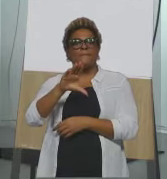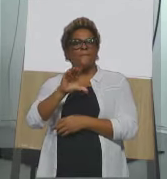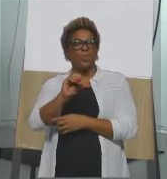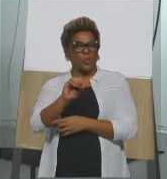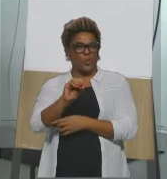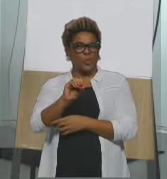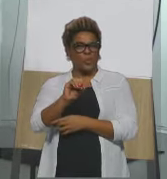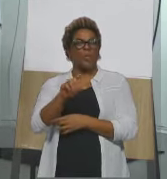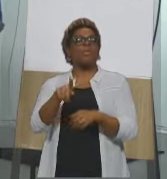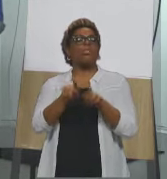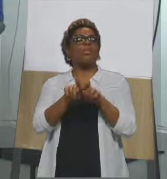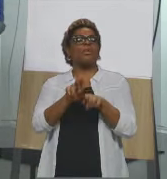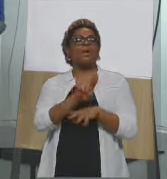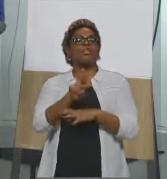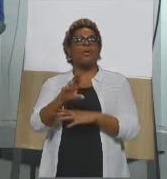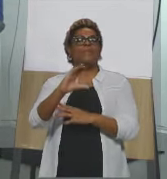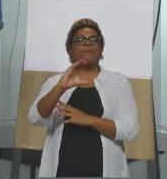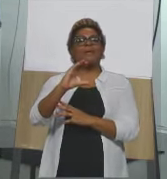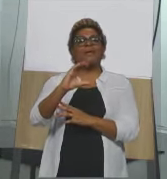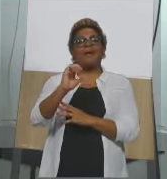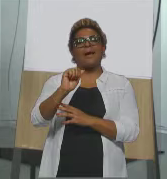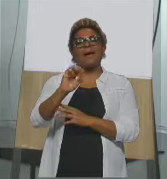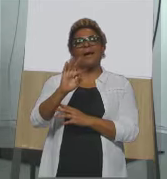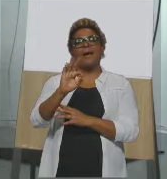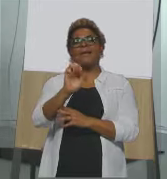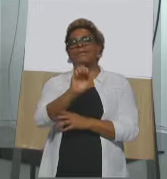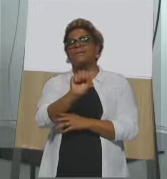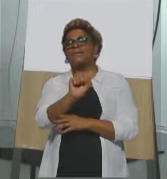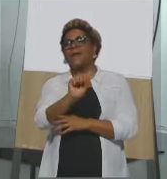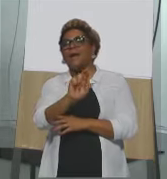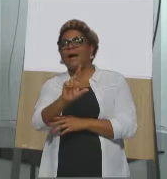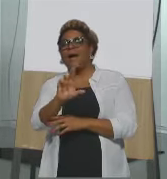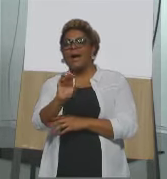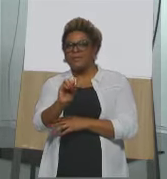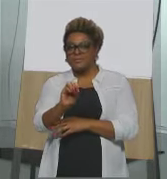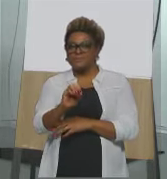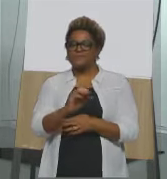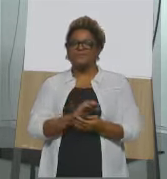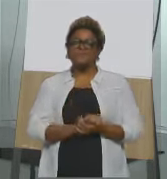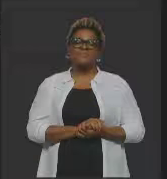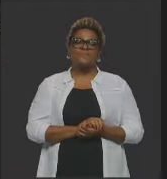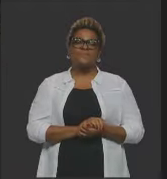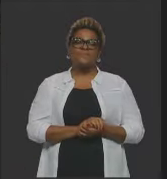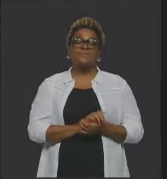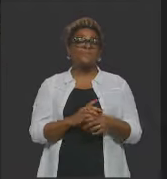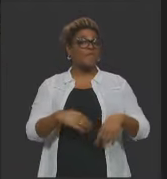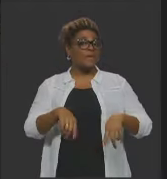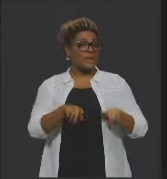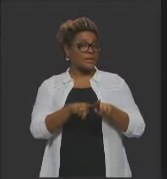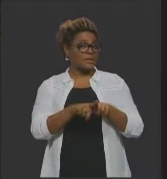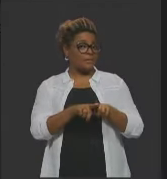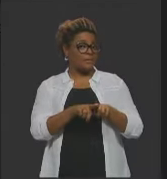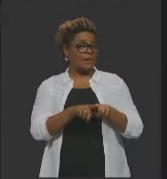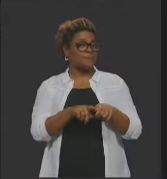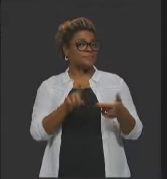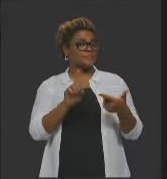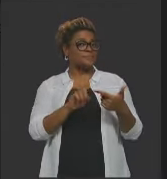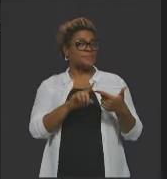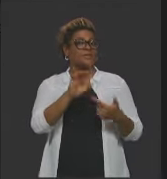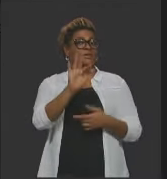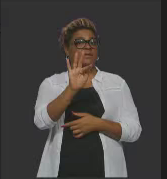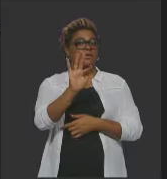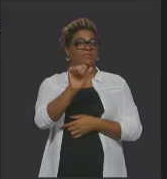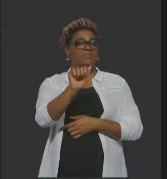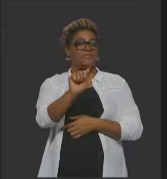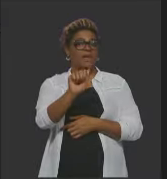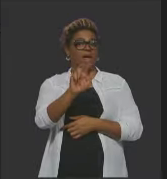impurezas. A faringe, eu falei para vocês que é um órgão que nós vimos agora na digestão, mas ele também está no sistema respiratório.